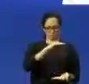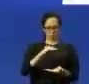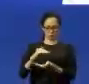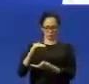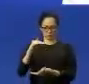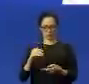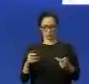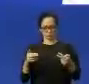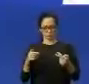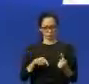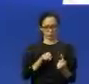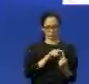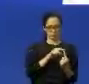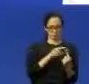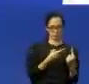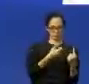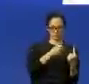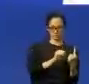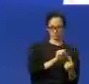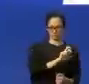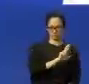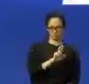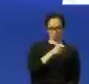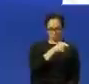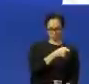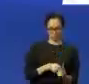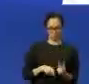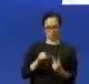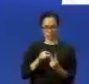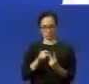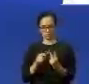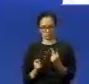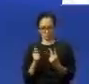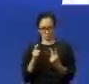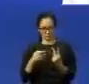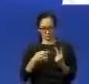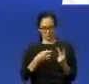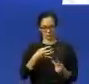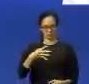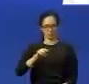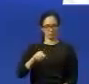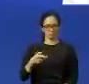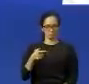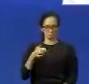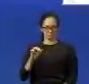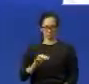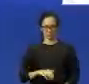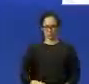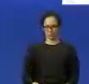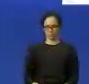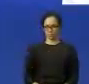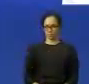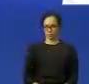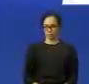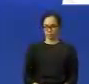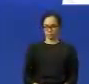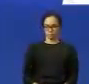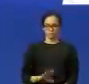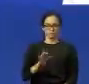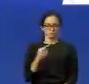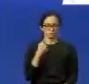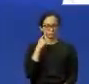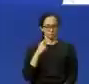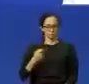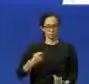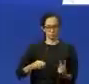A de morango custa R$18 e a de acerola R$14,70, né? Mas está previsto um aumento de